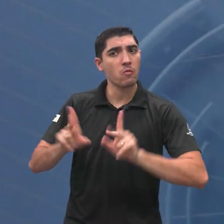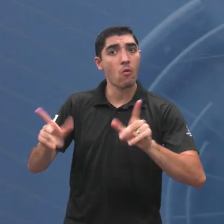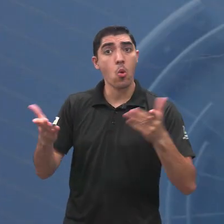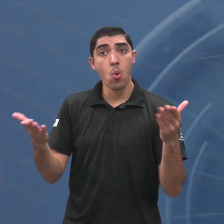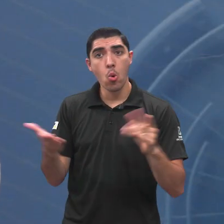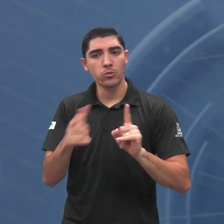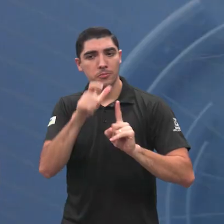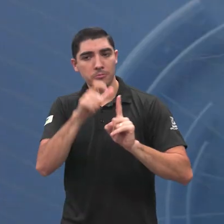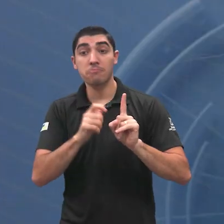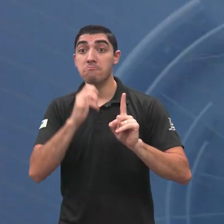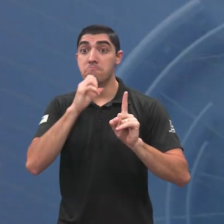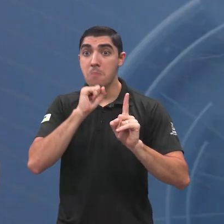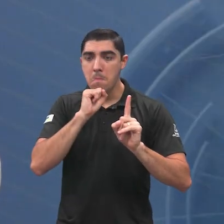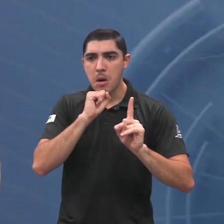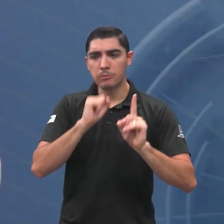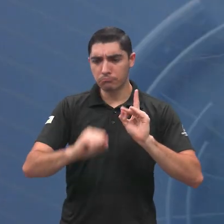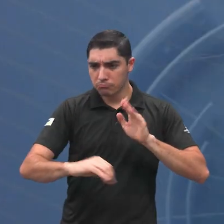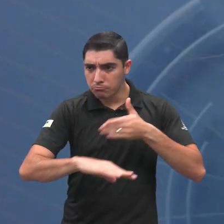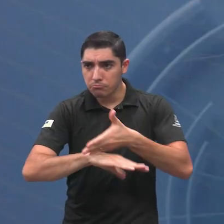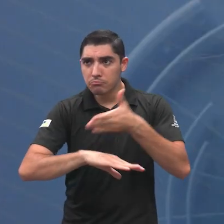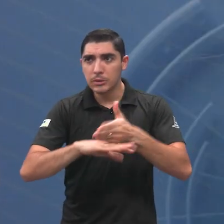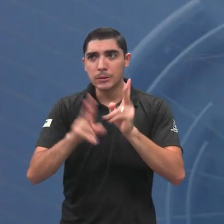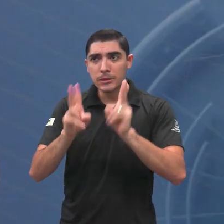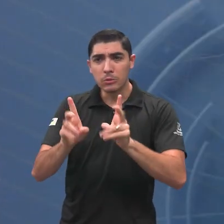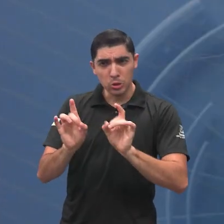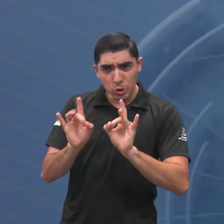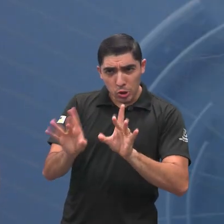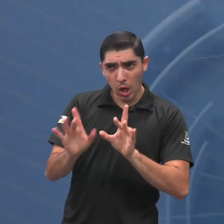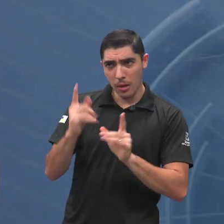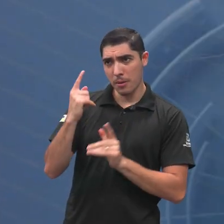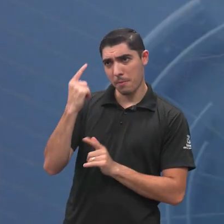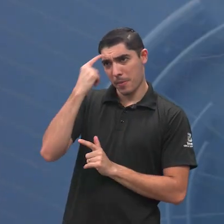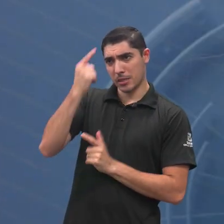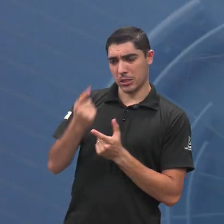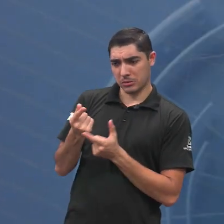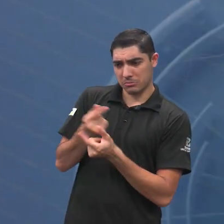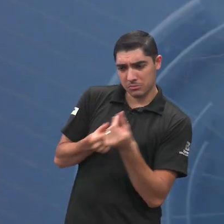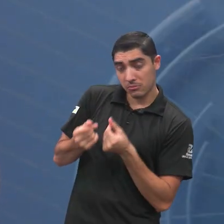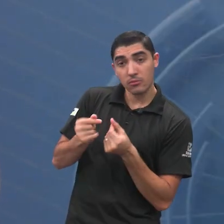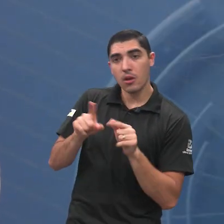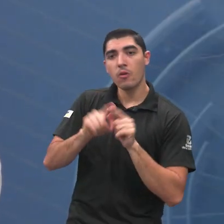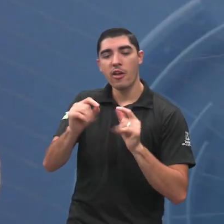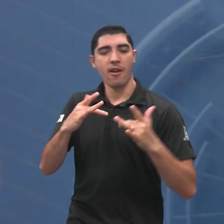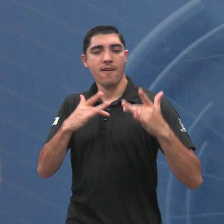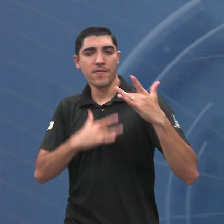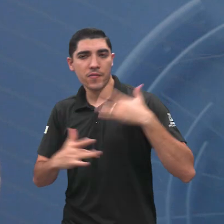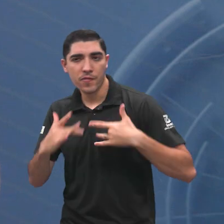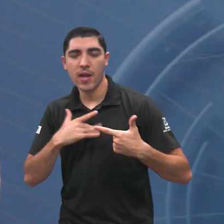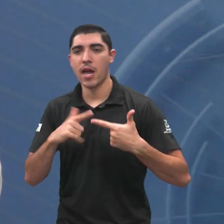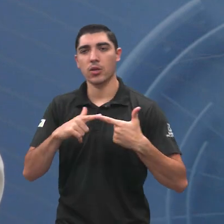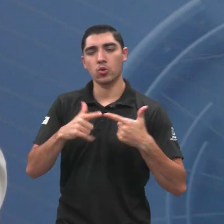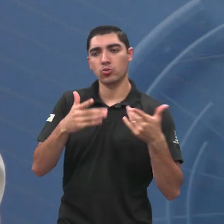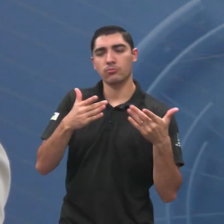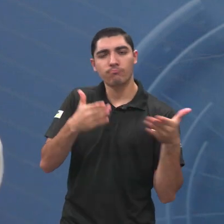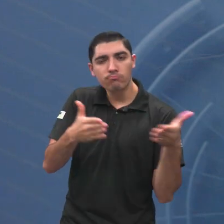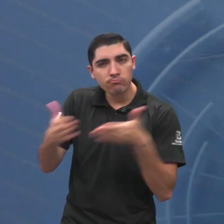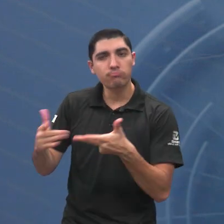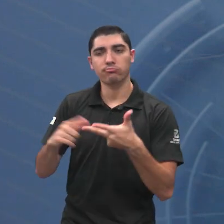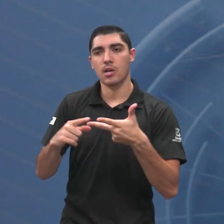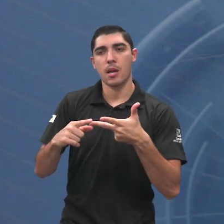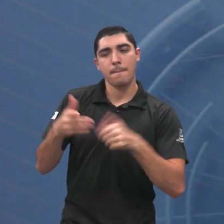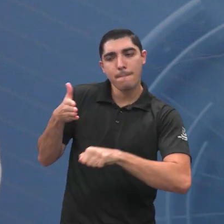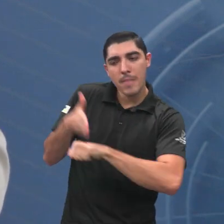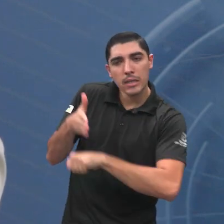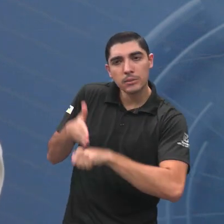presente hoje. Não é só questão financeira, é afeto, rotina, participação e diálogo. E a gente